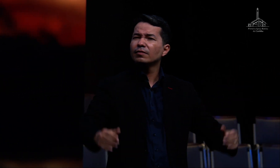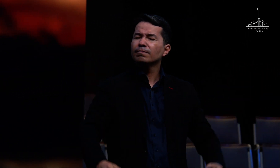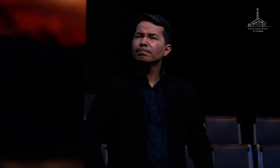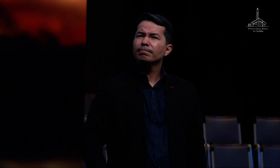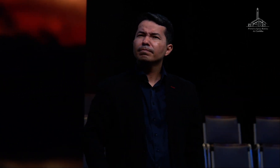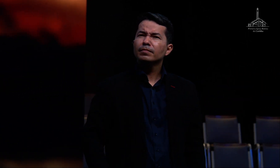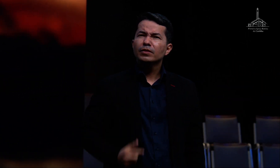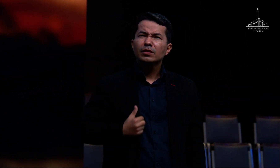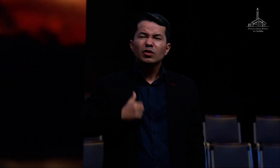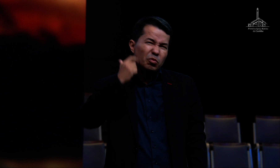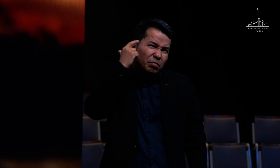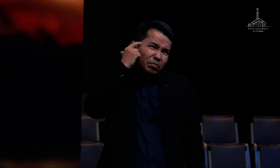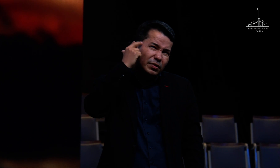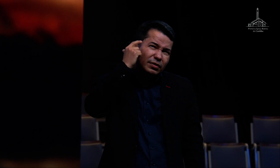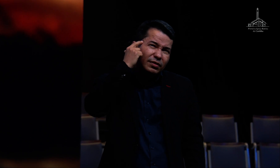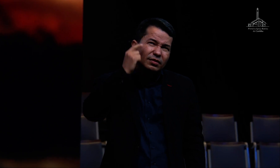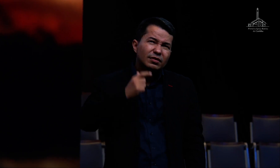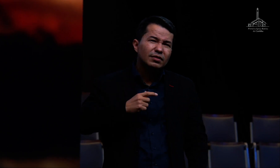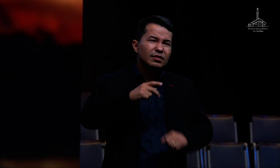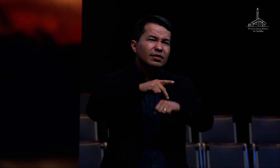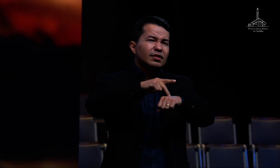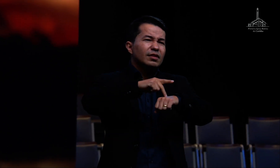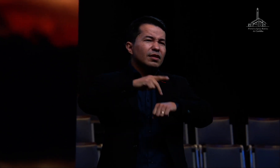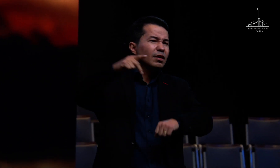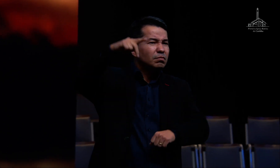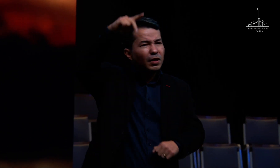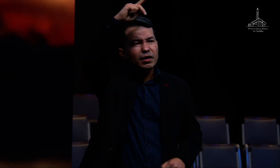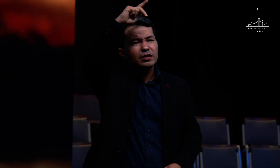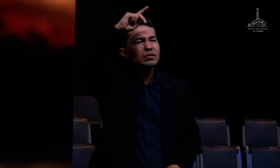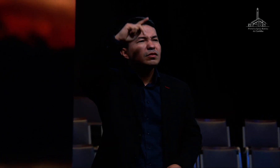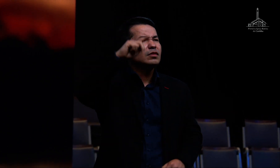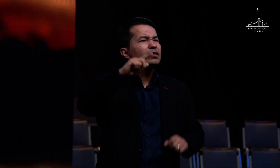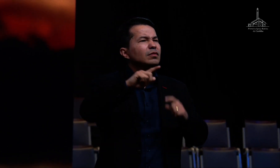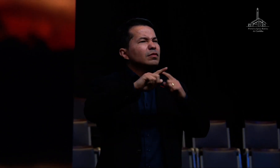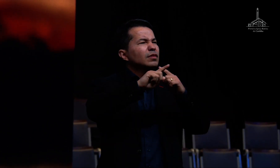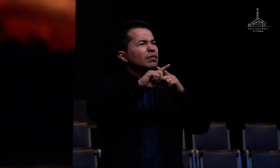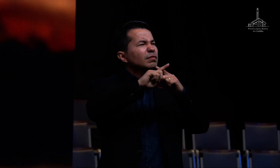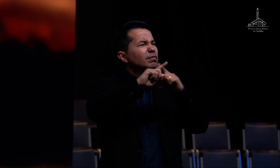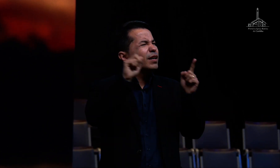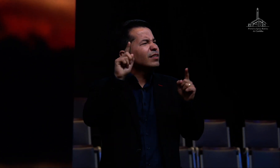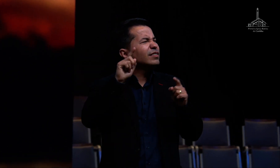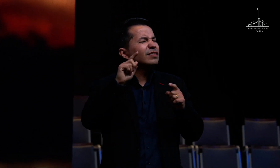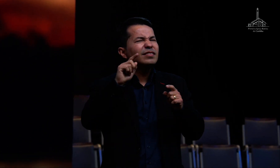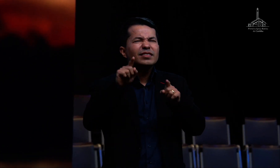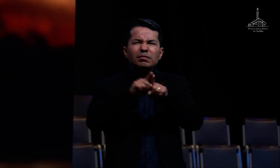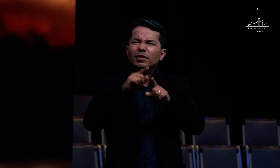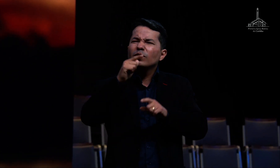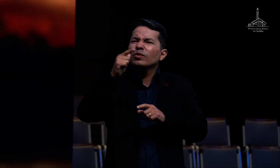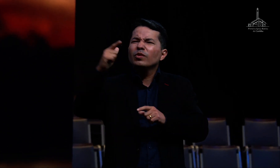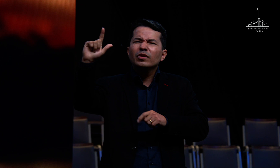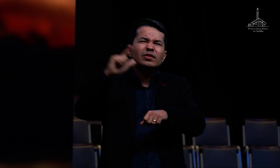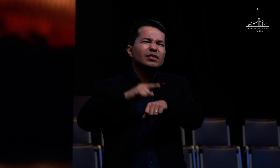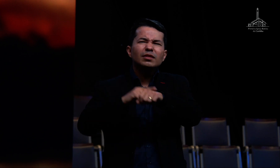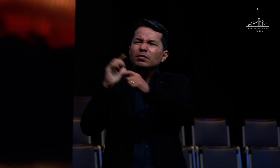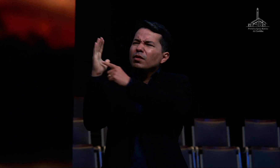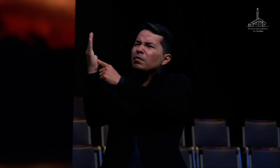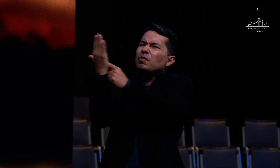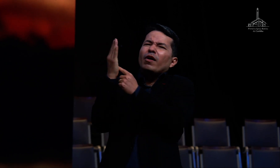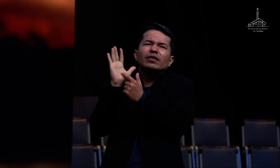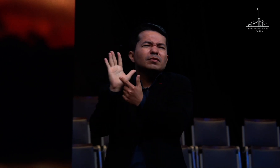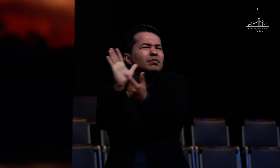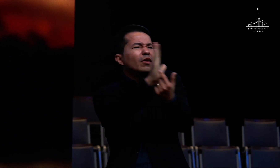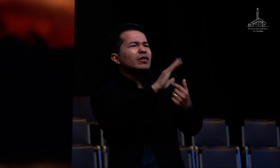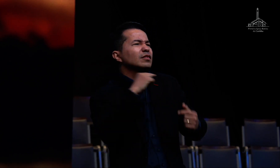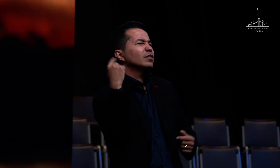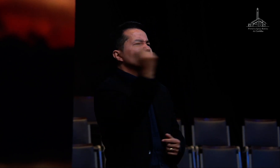abertos? E eu fico pensando, a Páscoa, ela é muito mais,